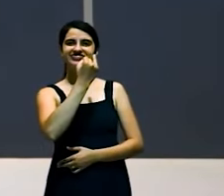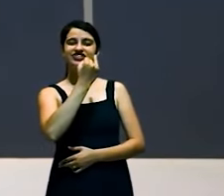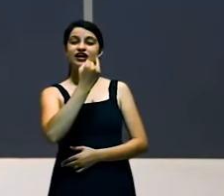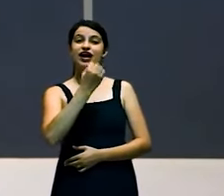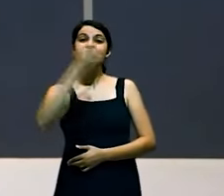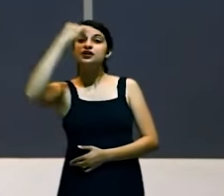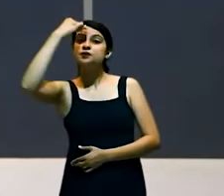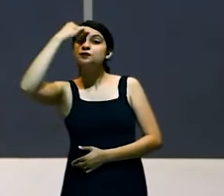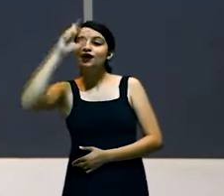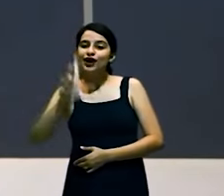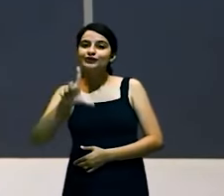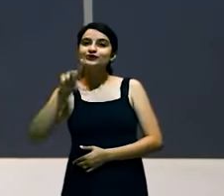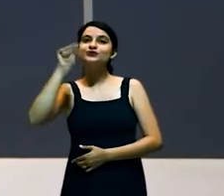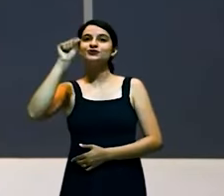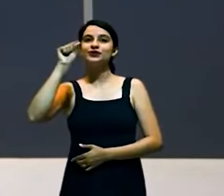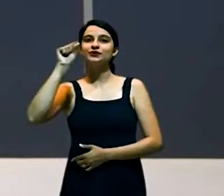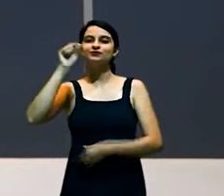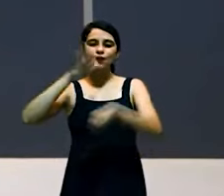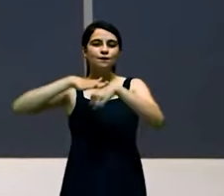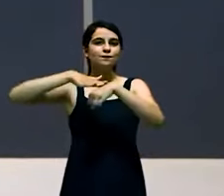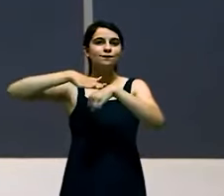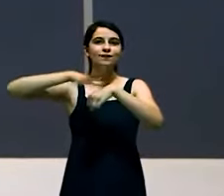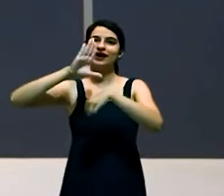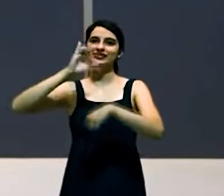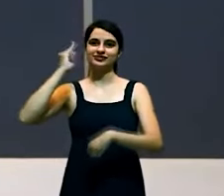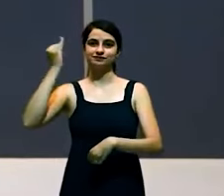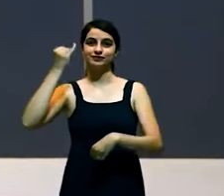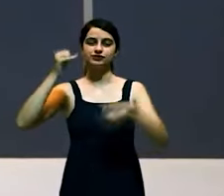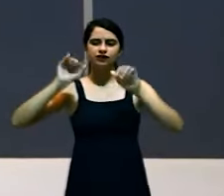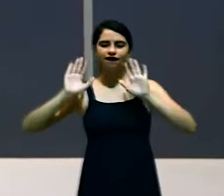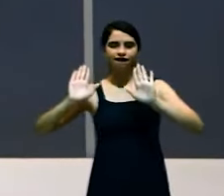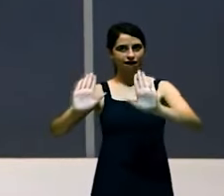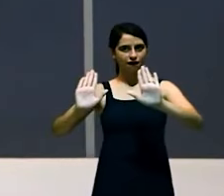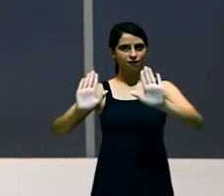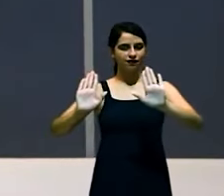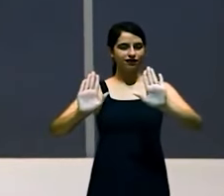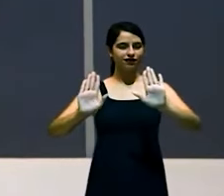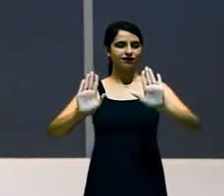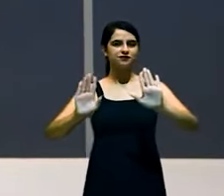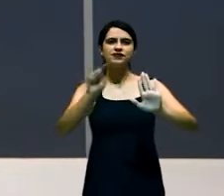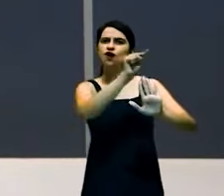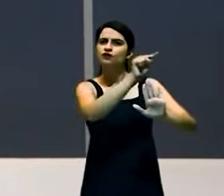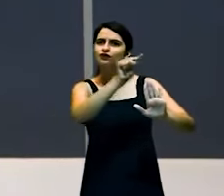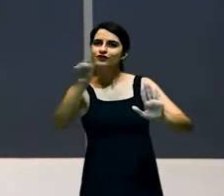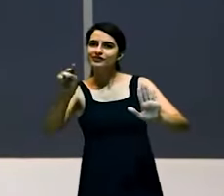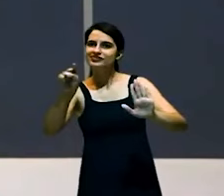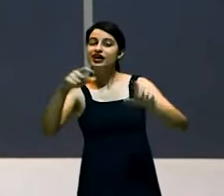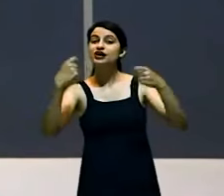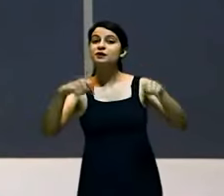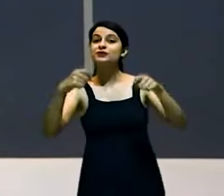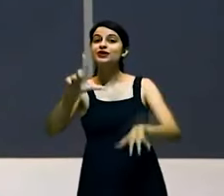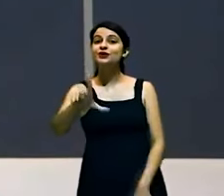e Maria escolheu. É você que escolhe, é opção sua escolher o que